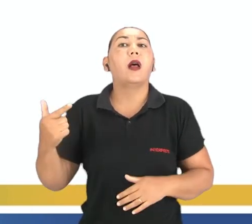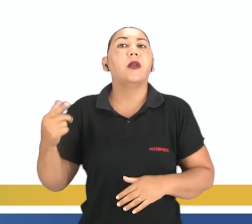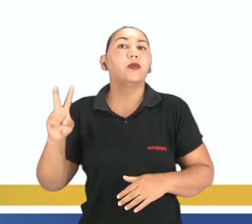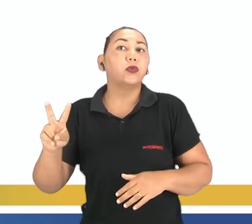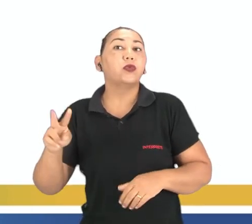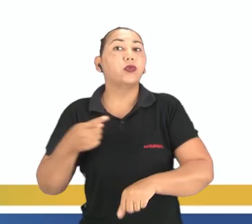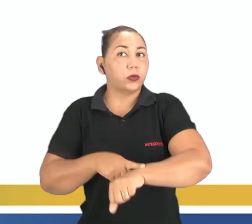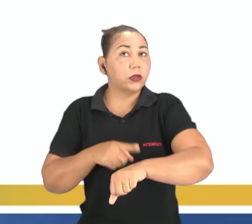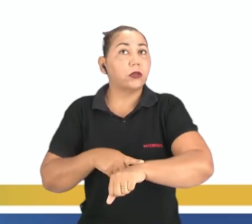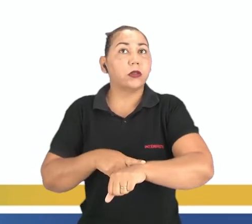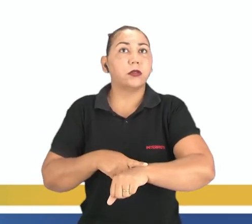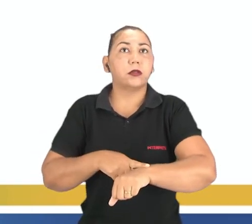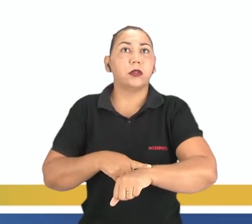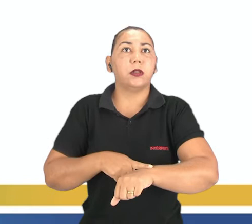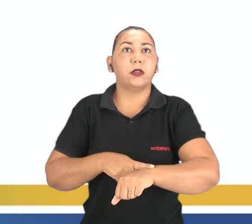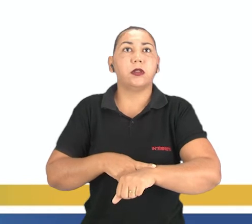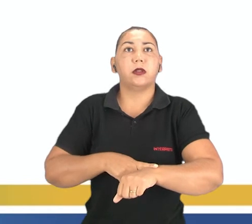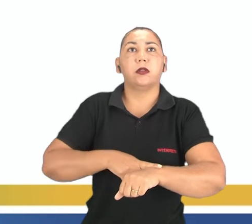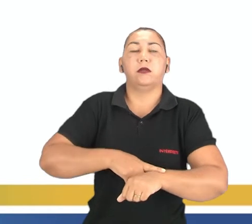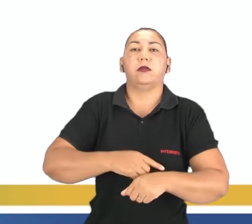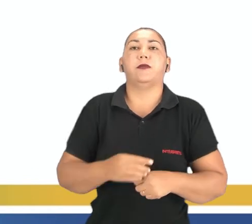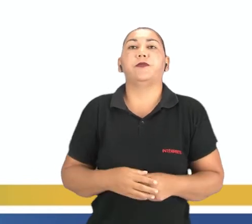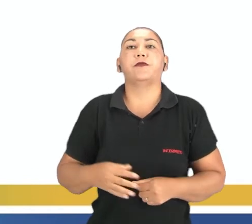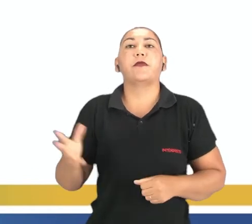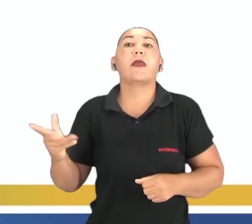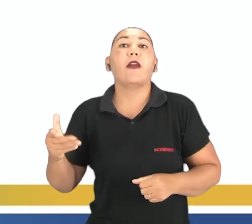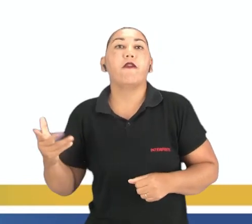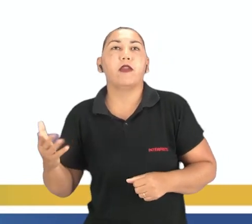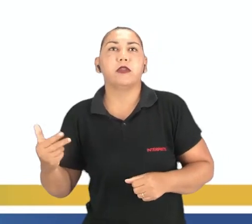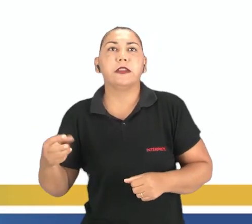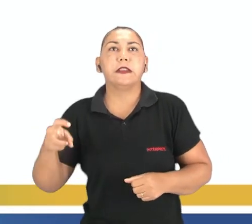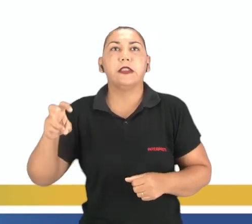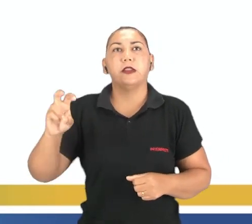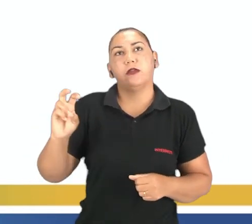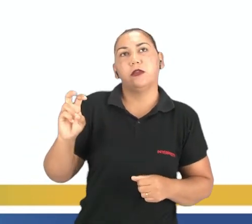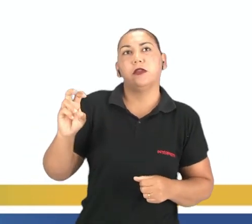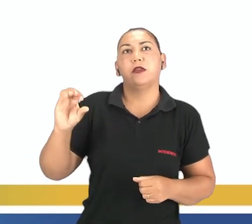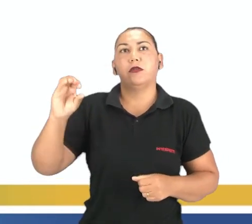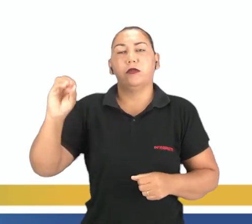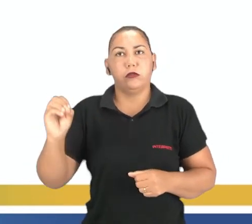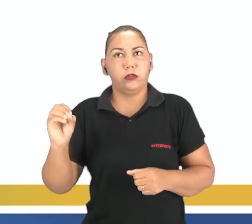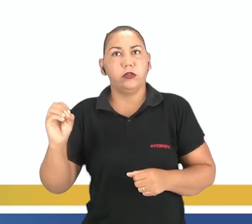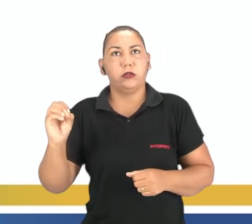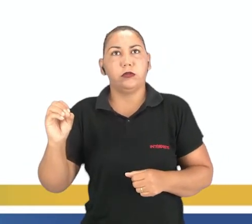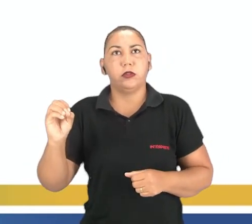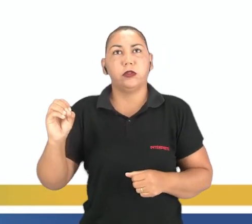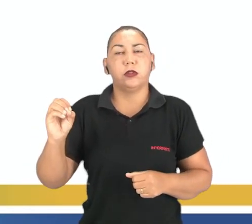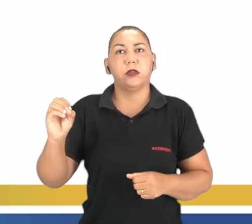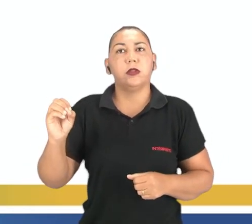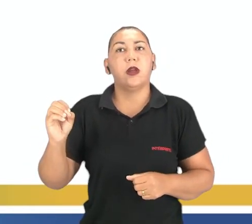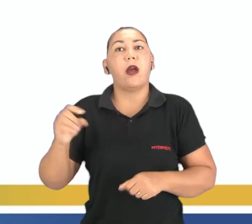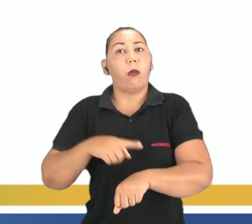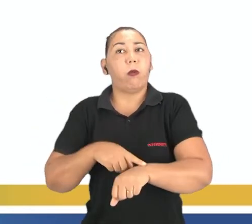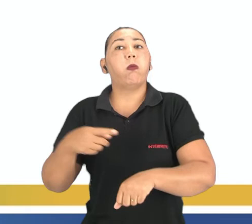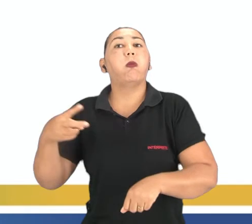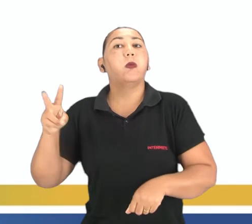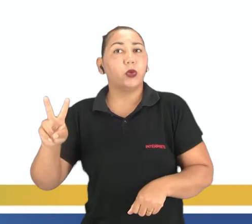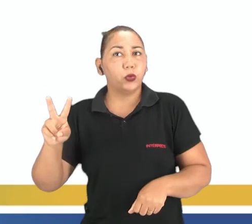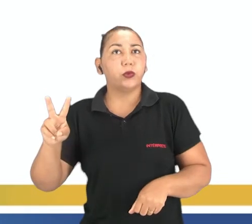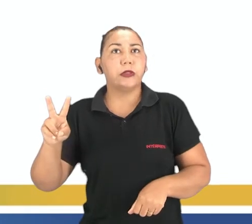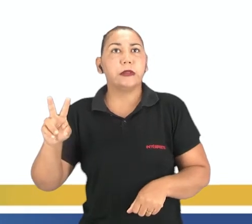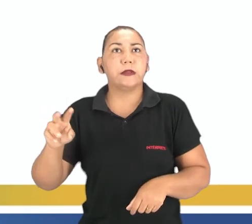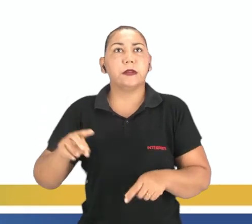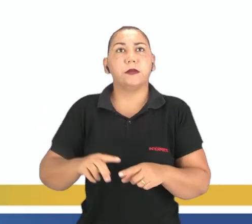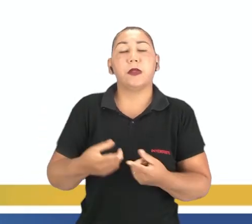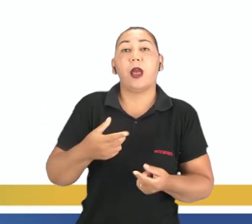por hora, ele vai gastar x horas, né? Porque a gente quer descobrir quanto tempo ele gasta nessa velocidade. Muito bem,